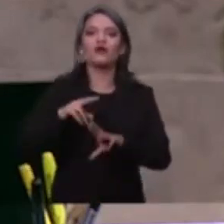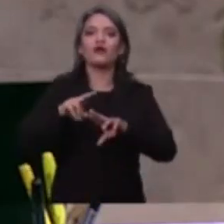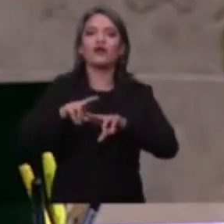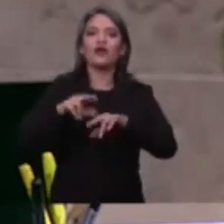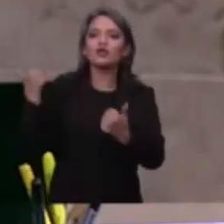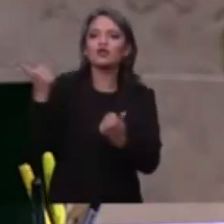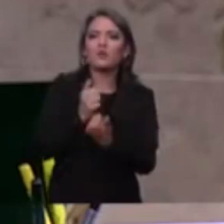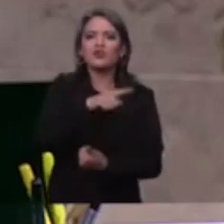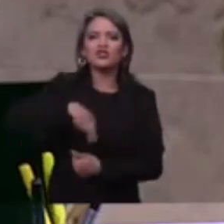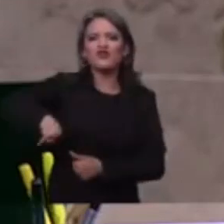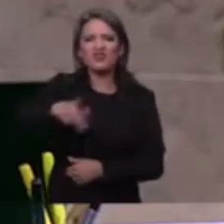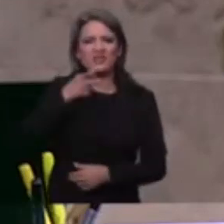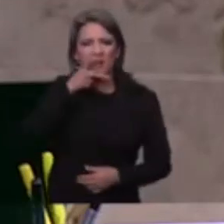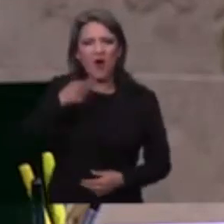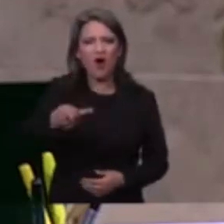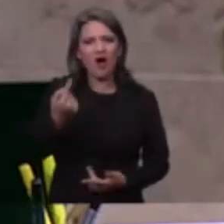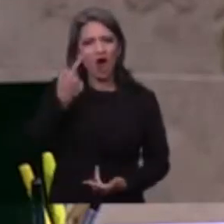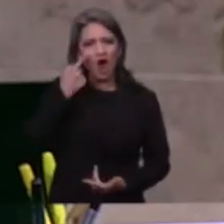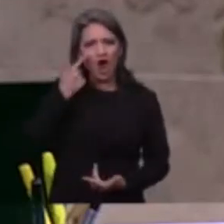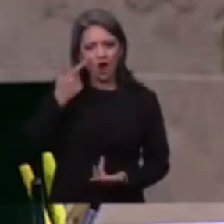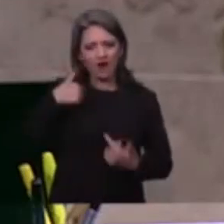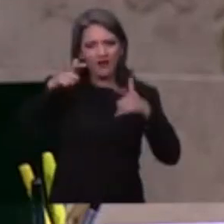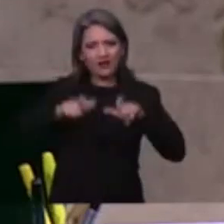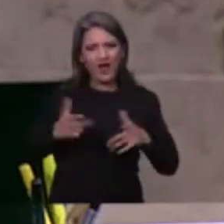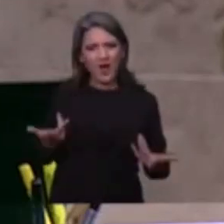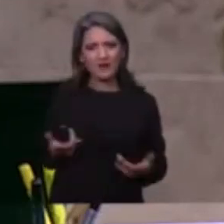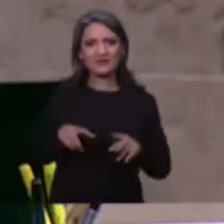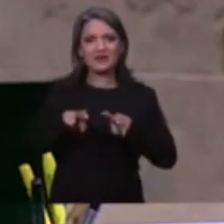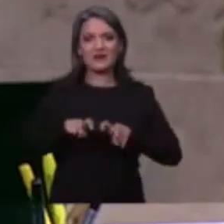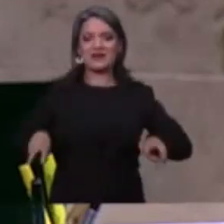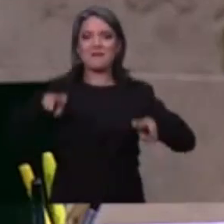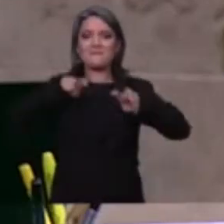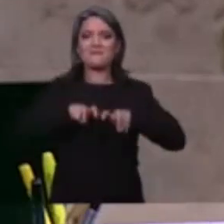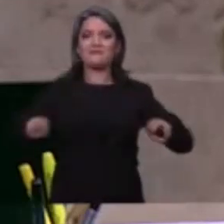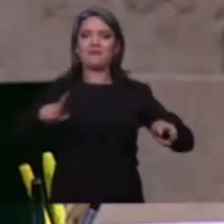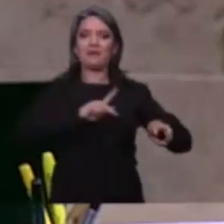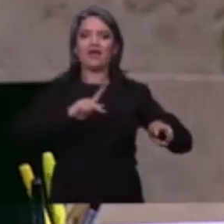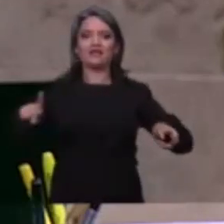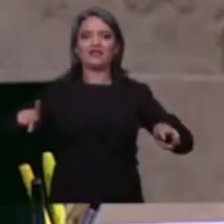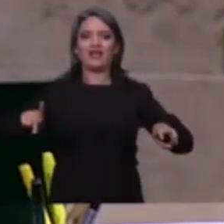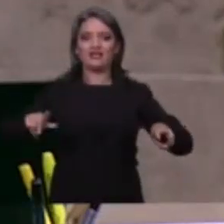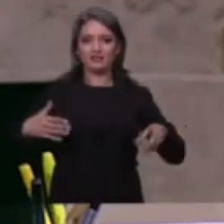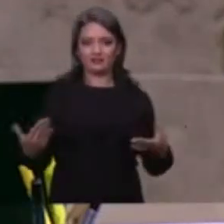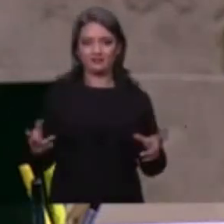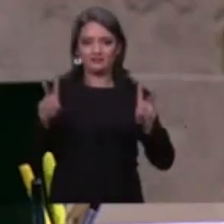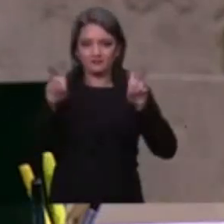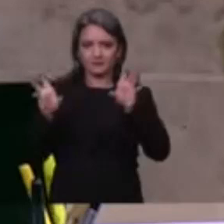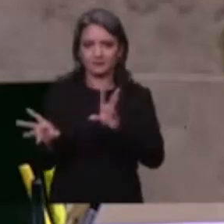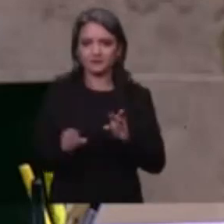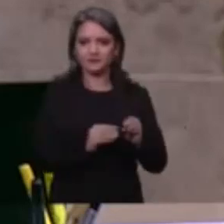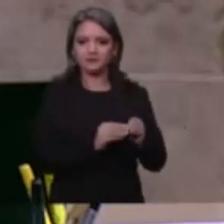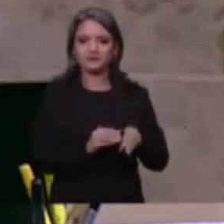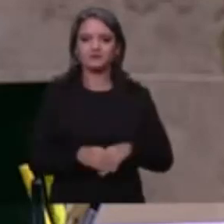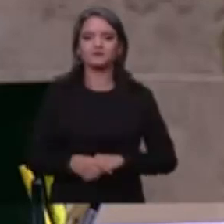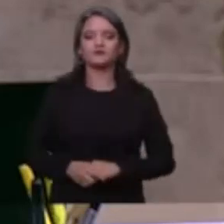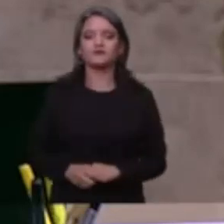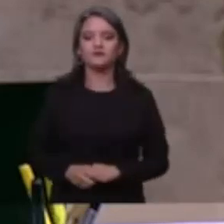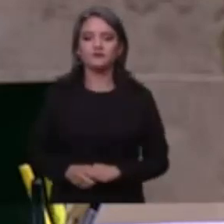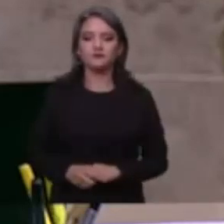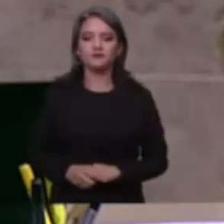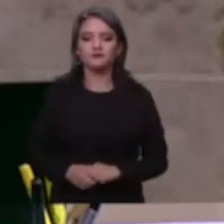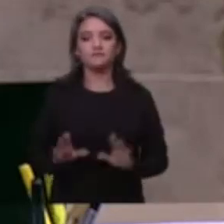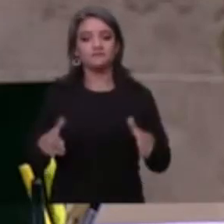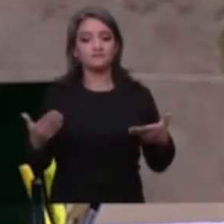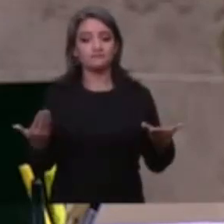também, porra. Olha onde eu estou, na mesa do presidente." Fecha aspas.